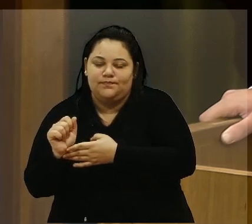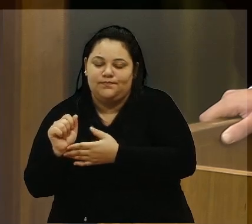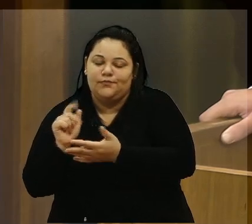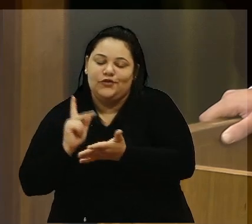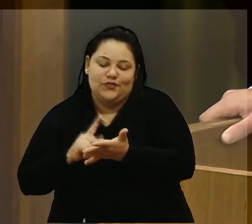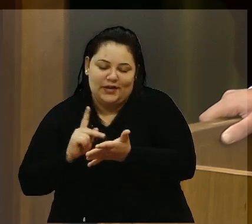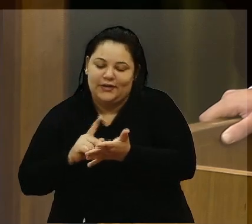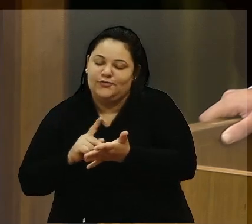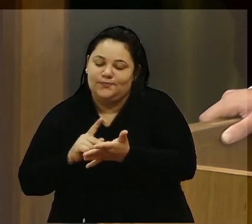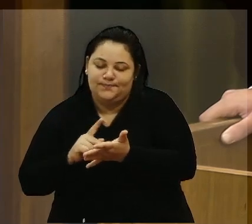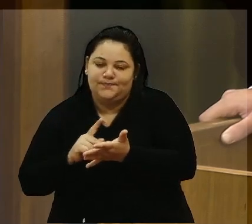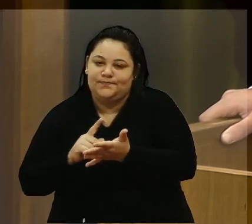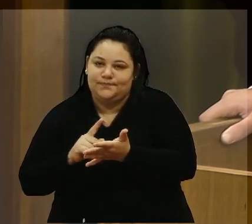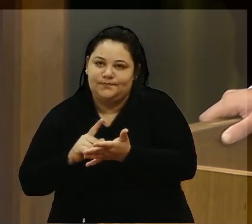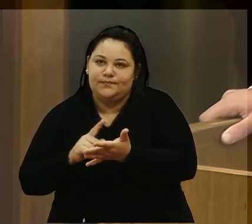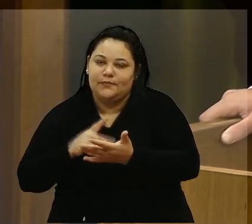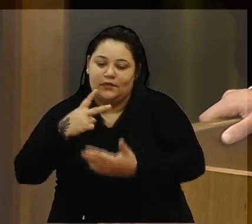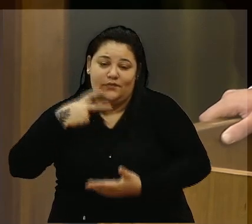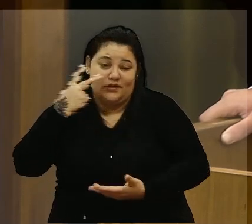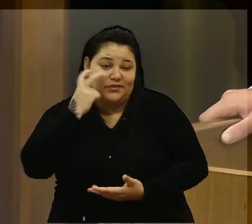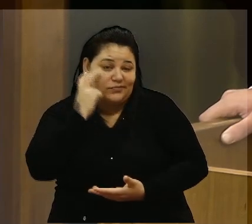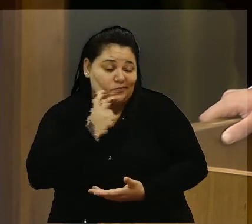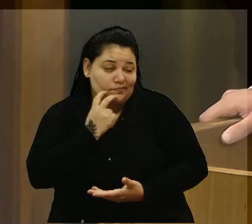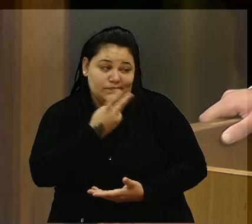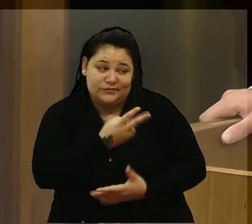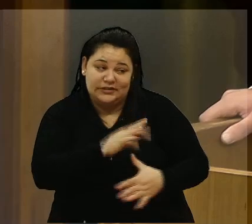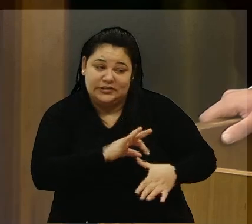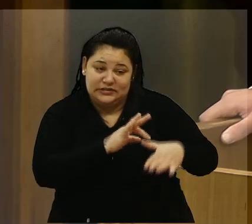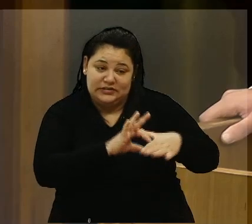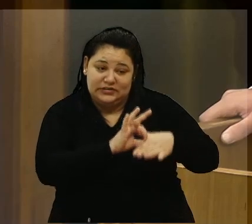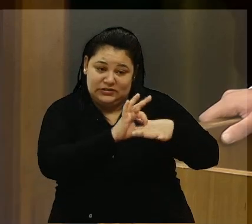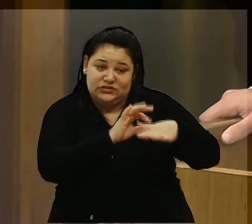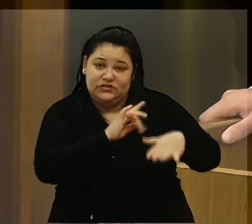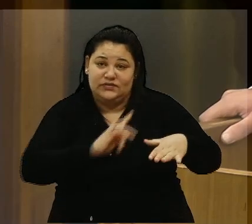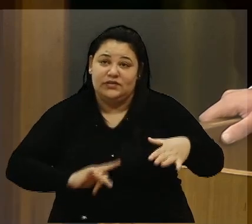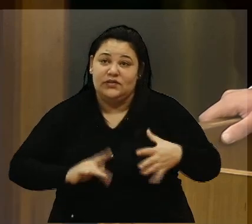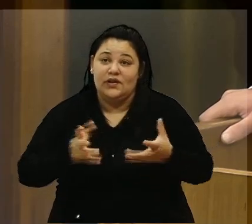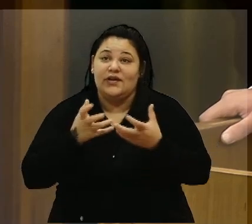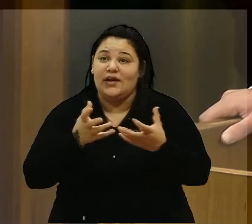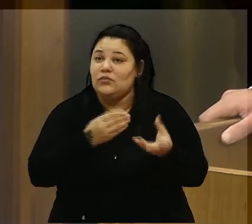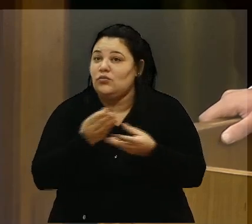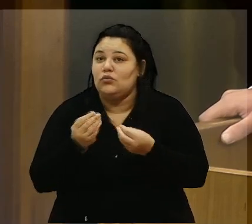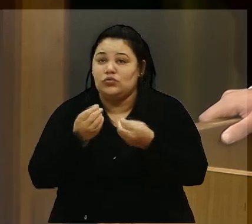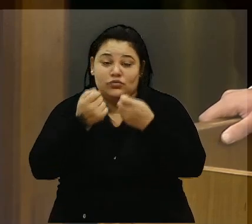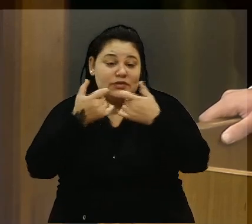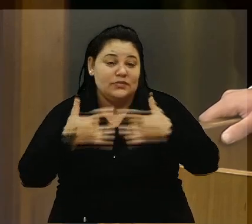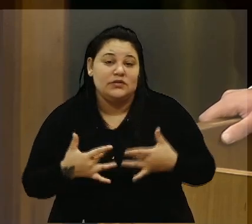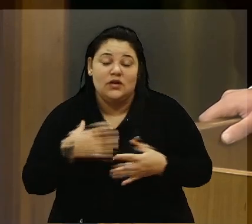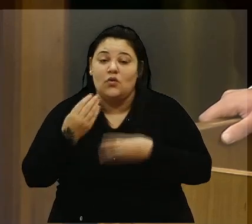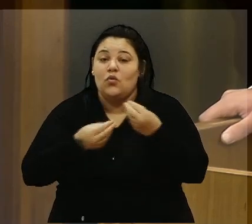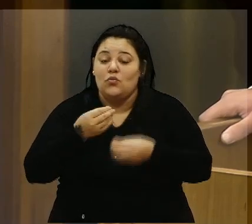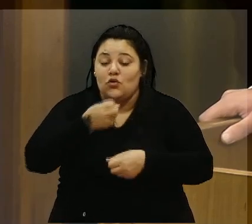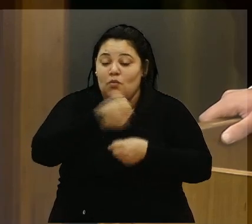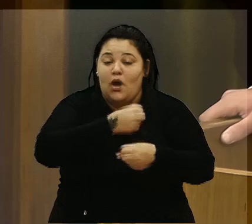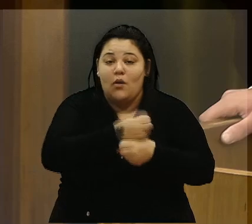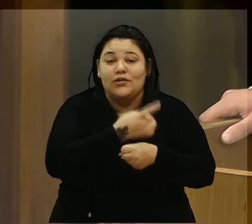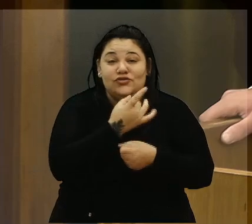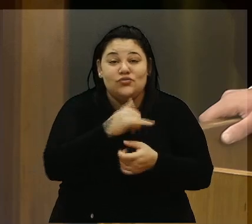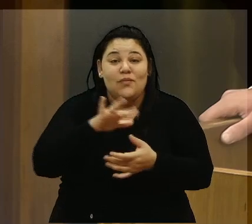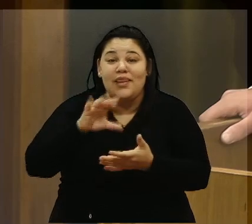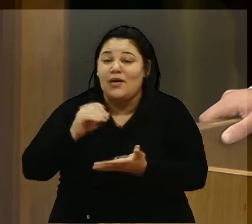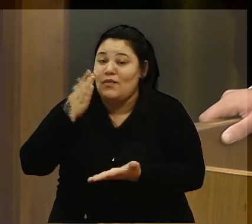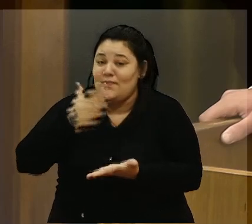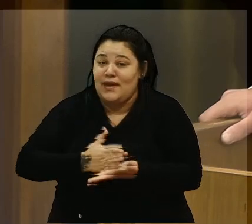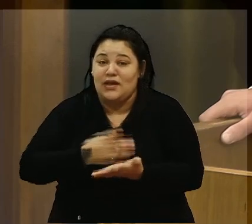Sinceramente, vereador Daniel, líder de governo, eu quero muito uma explicação de como que uma obra de 1,5 milhão em 2